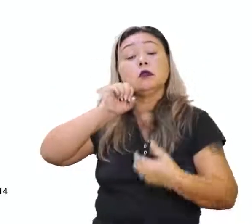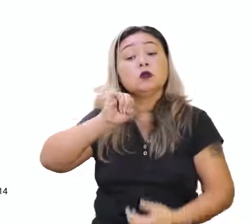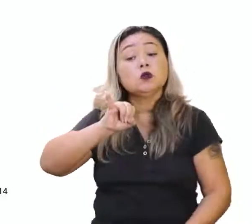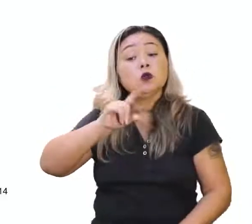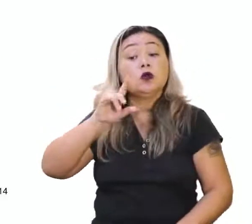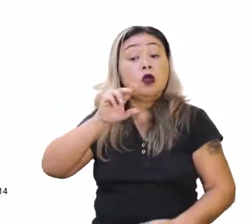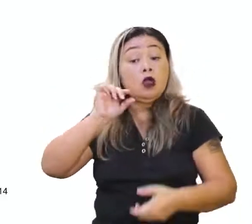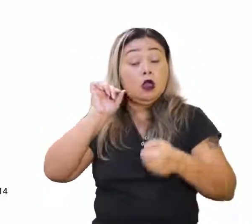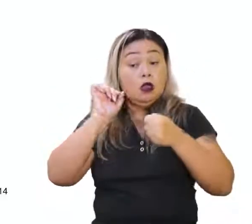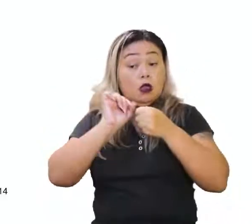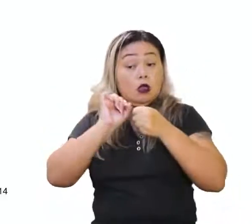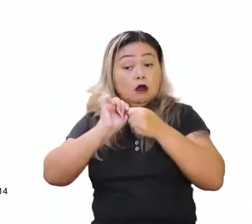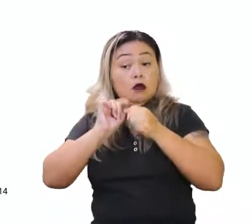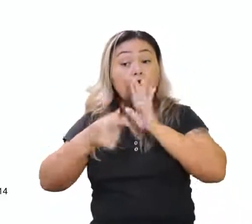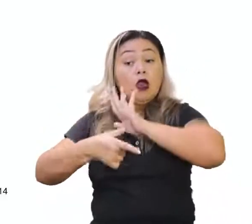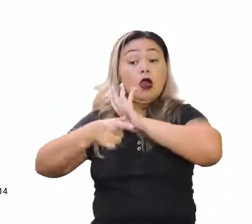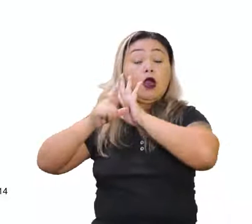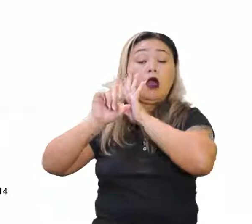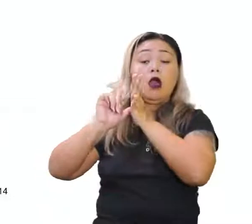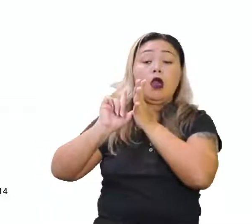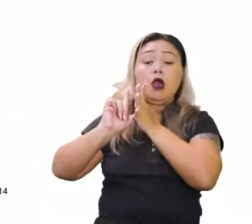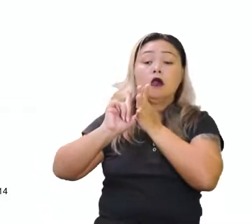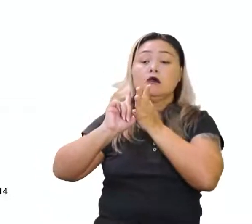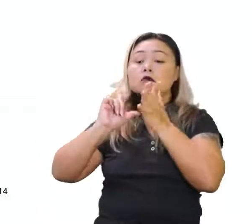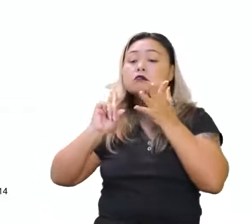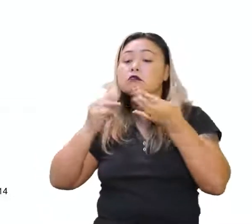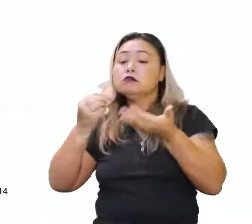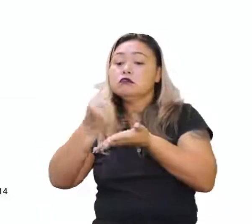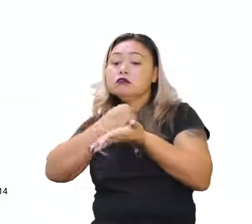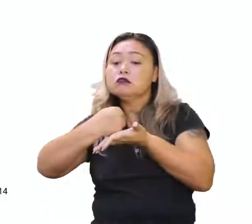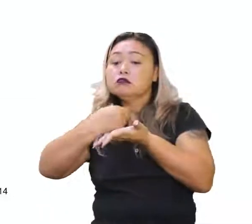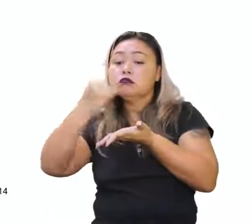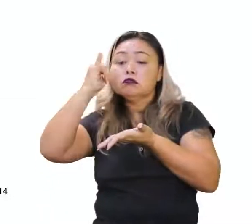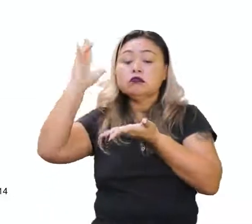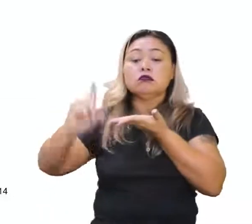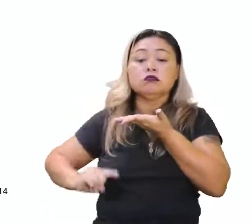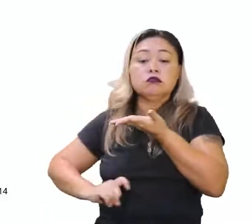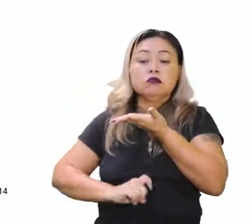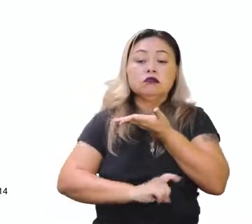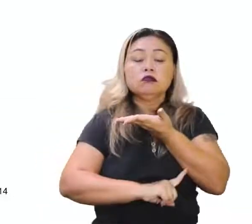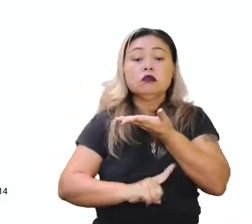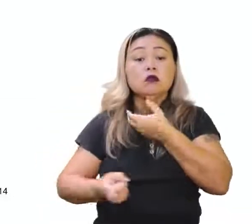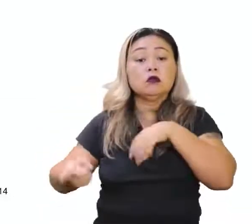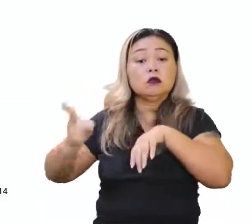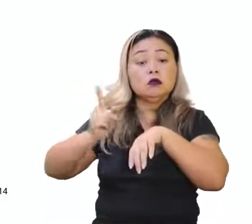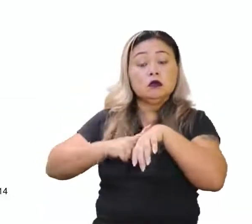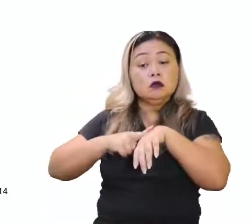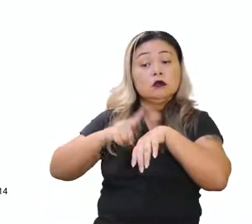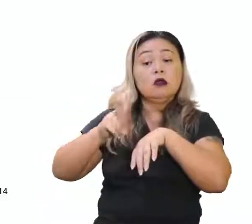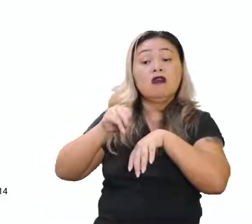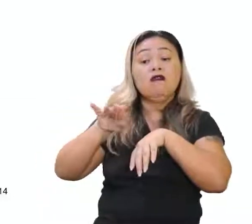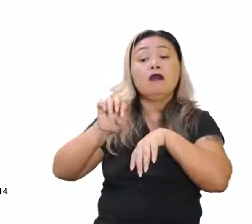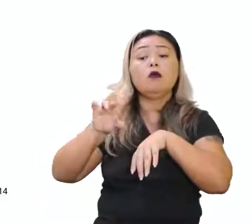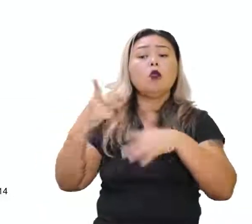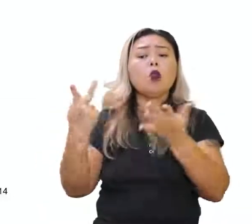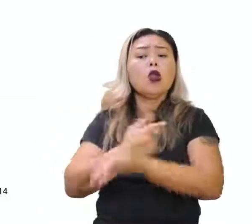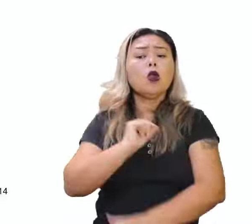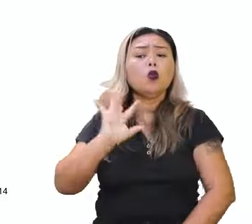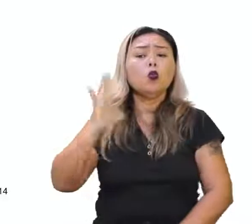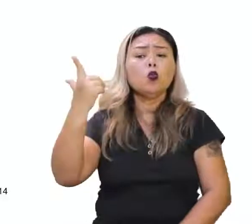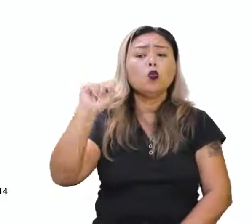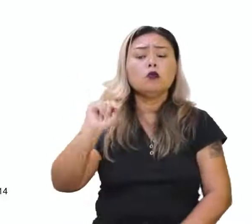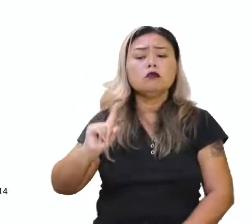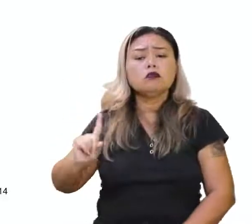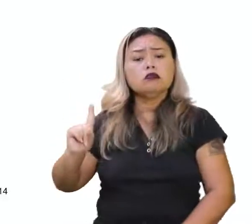for feito preventivamente, né, a vermifugação, e ele tem uma infestação desses vermes, o que acontece?